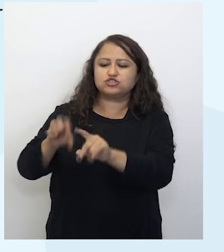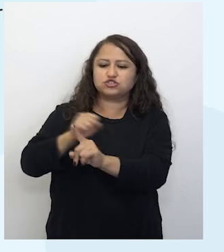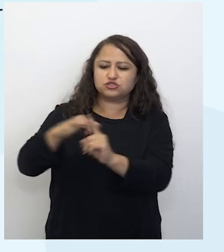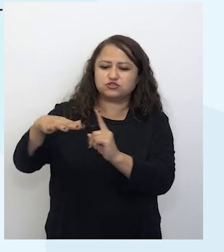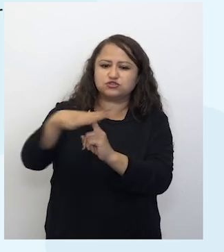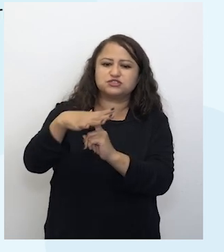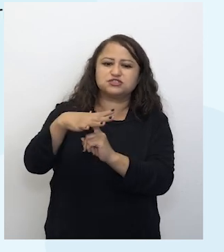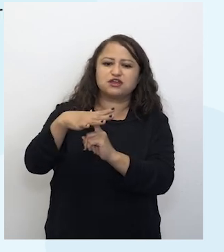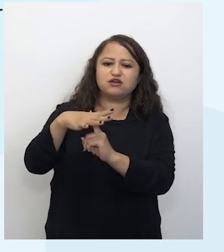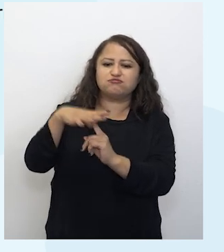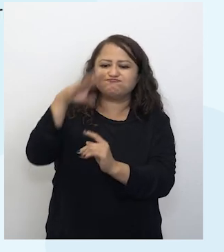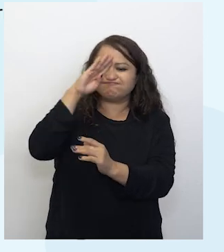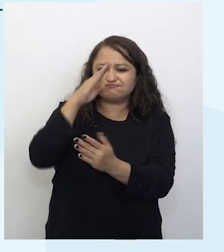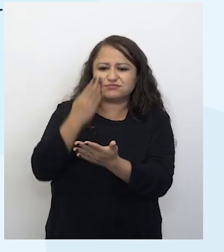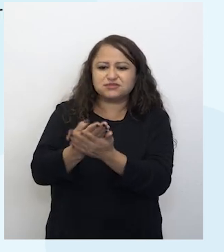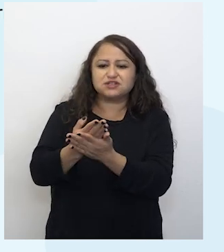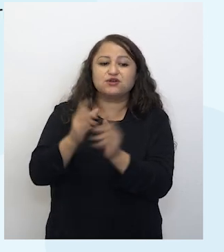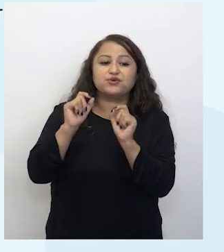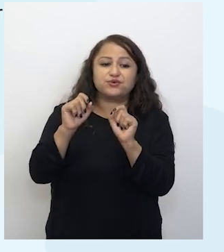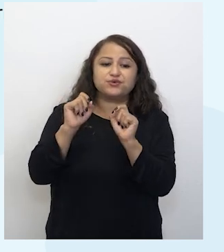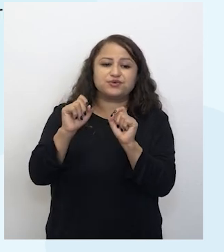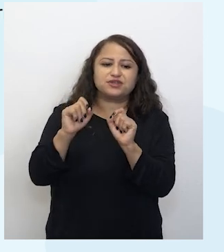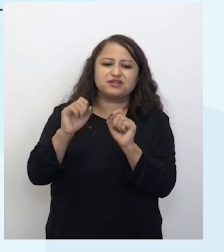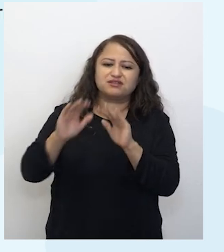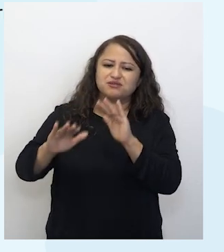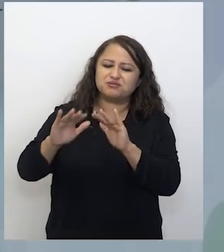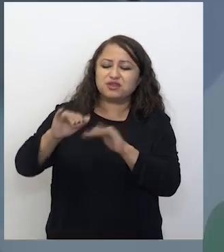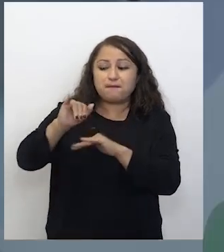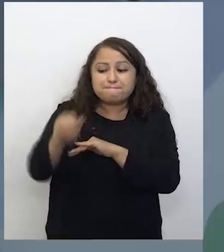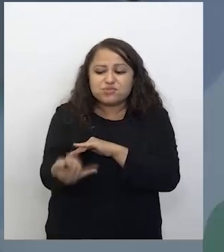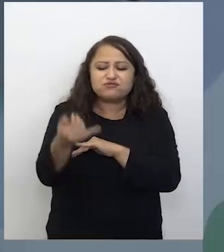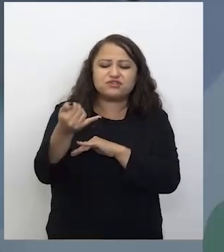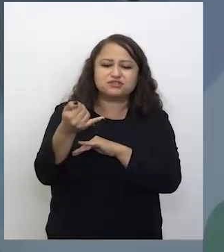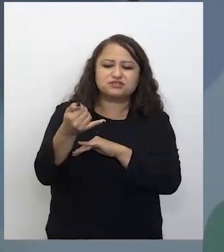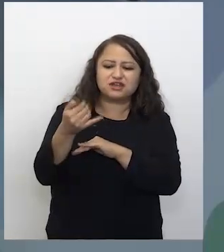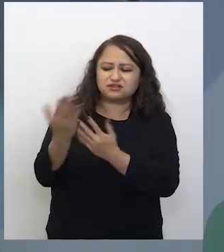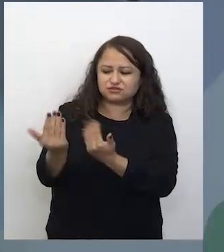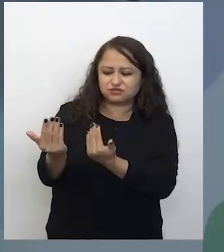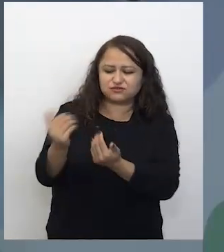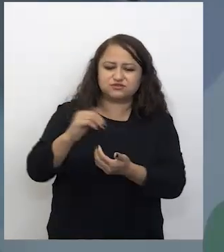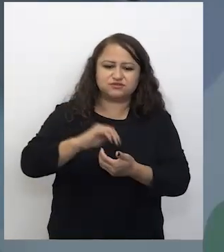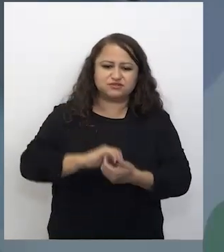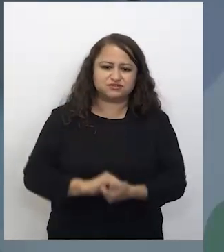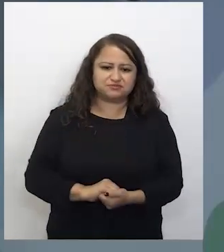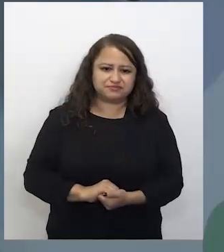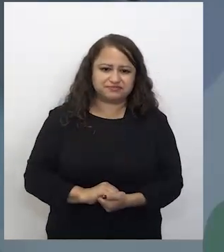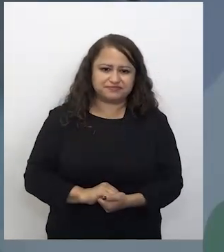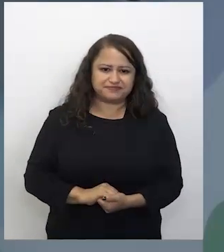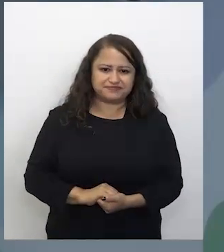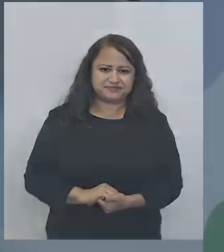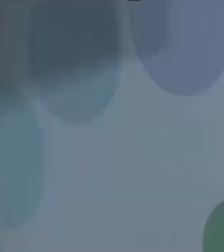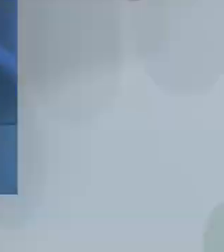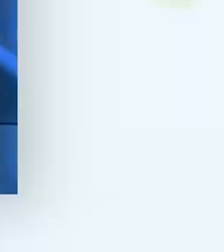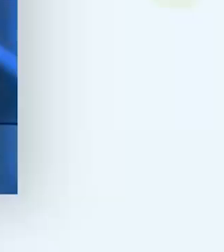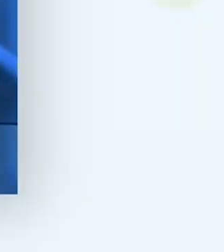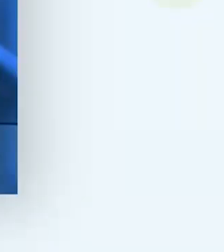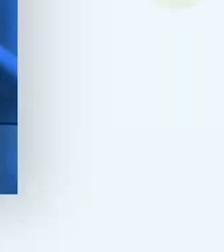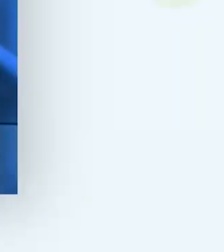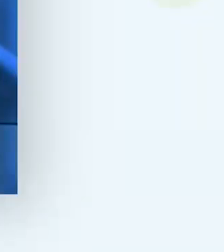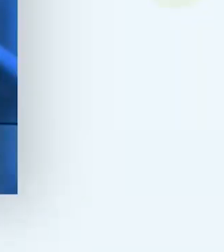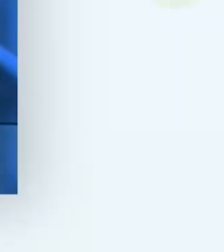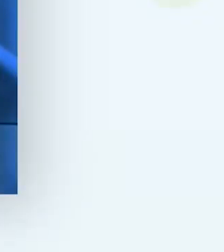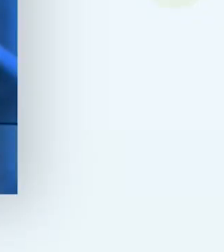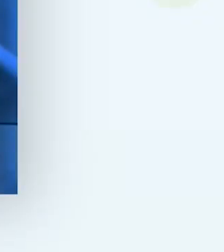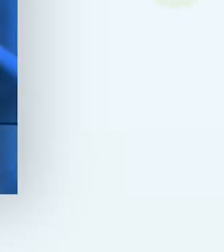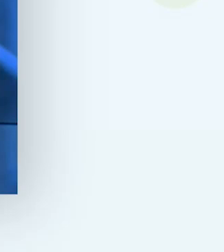dependem de aproveitar o potencial do poder da juventude. Então vamos ver o vídeo e a gente já volta. I believe